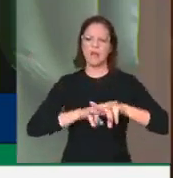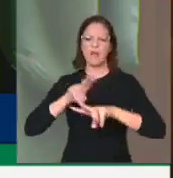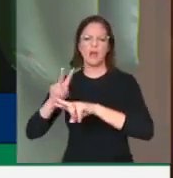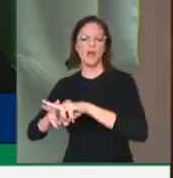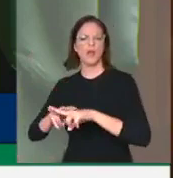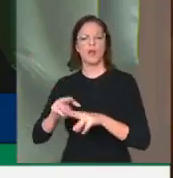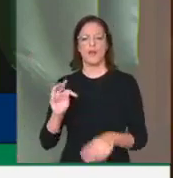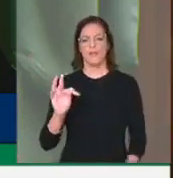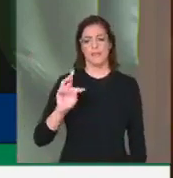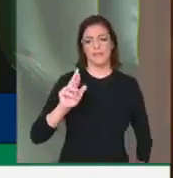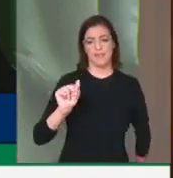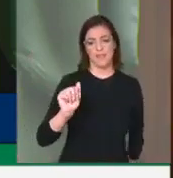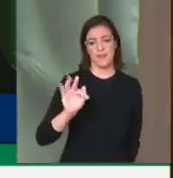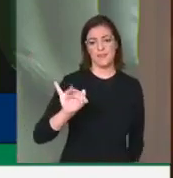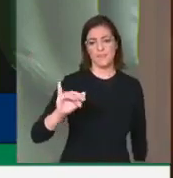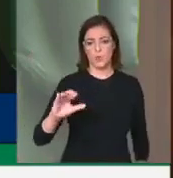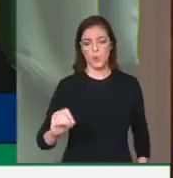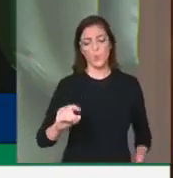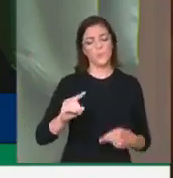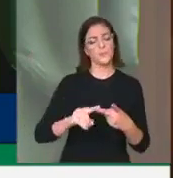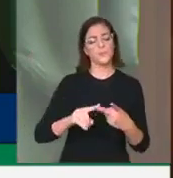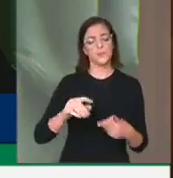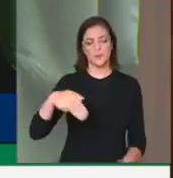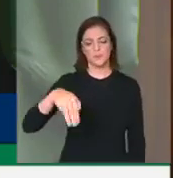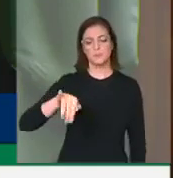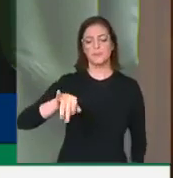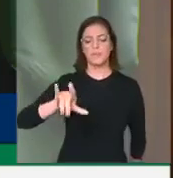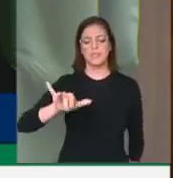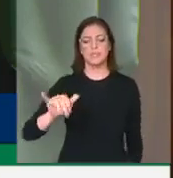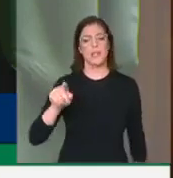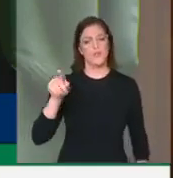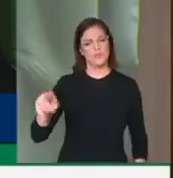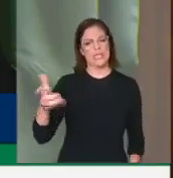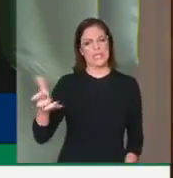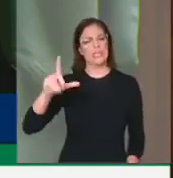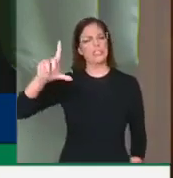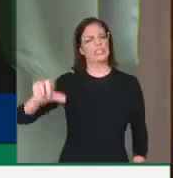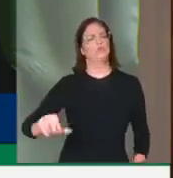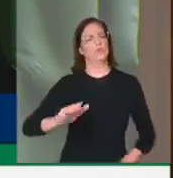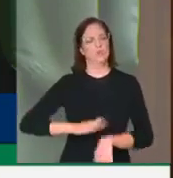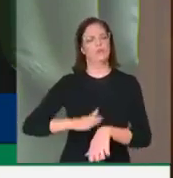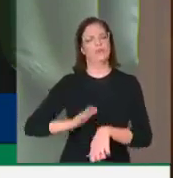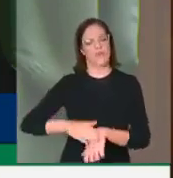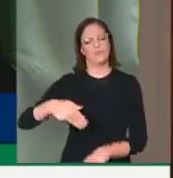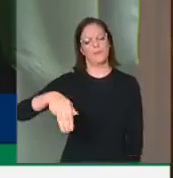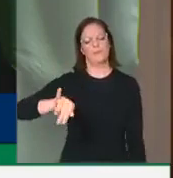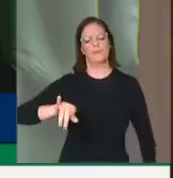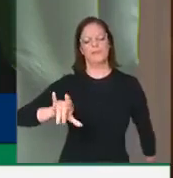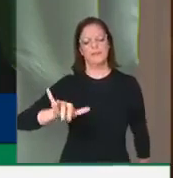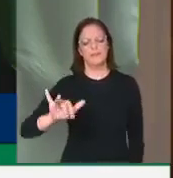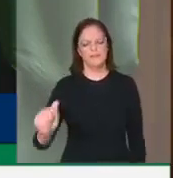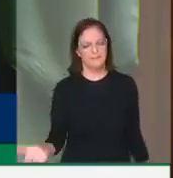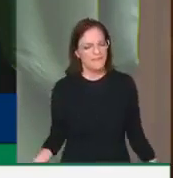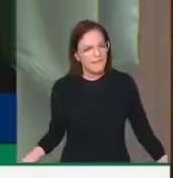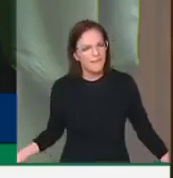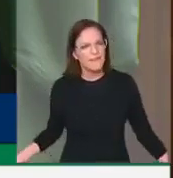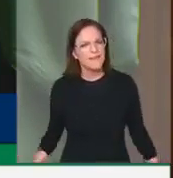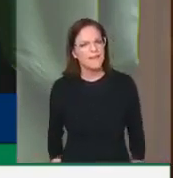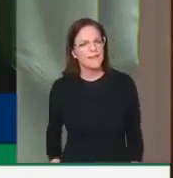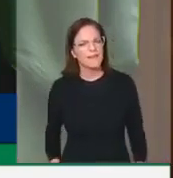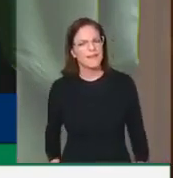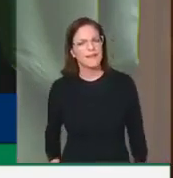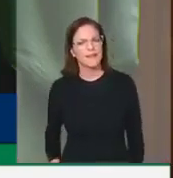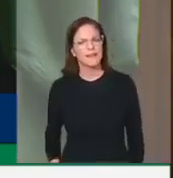porque o senhor tinha feito uma proposta de redução do tempo de pena para miliciano. Então, se tem alguém nessa casa, se tem alguém